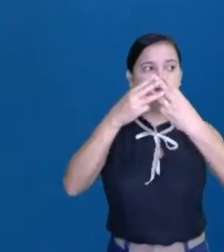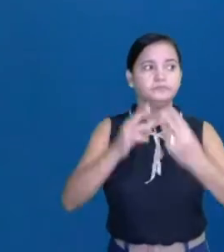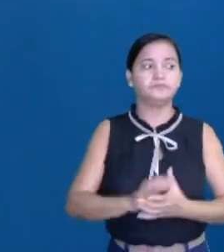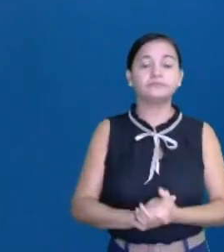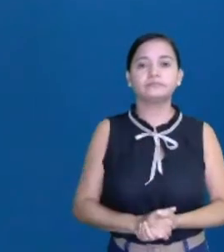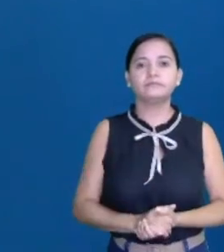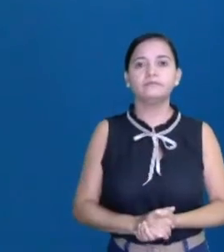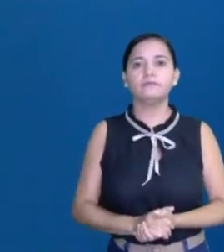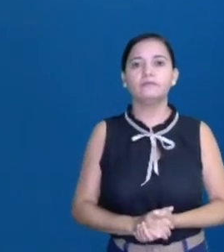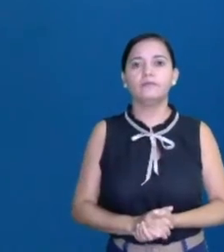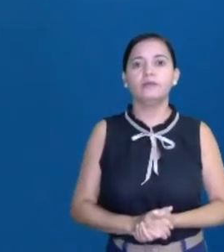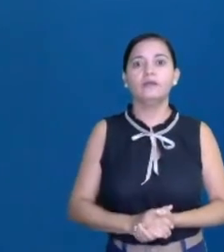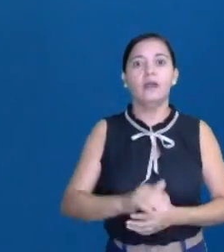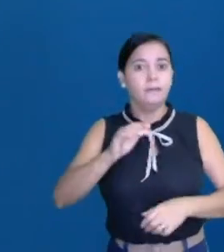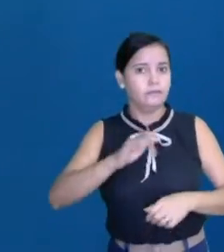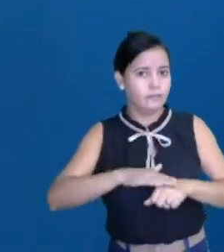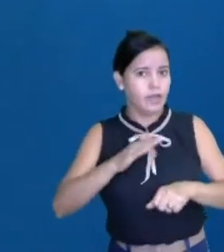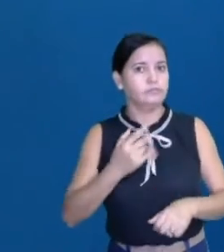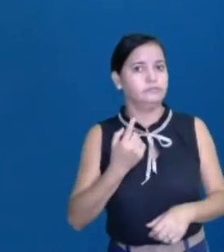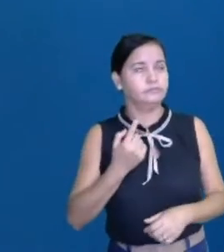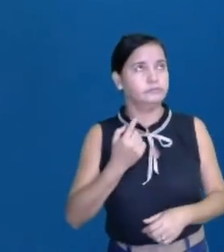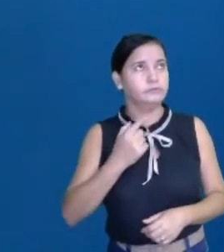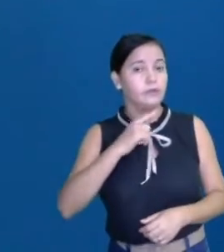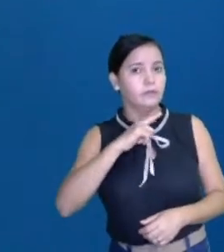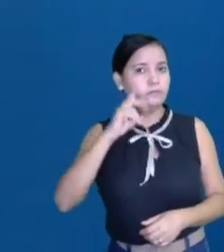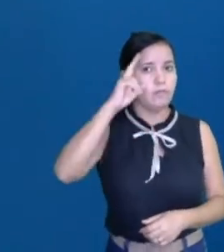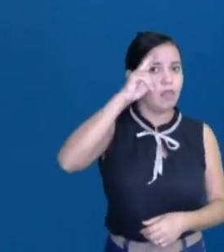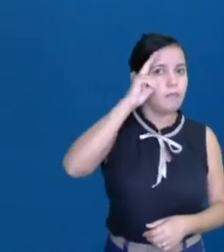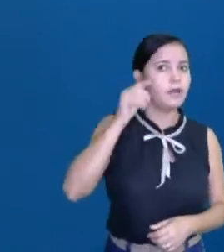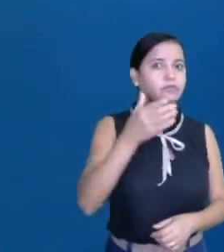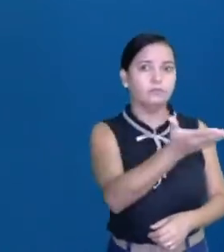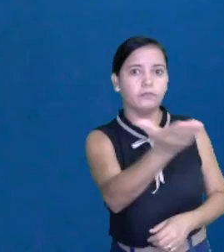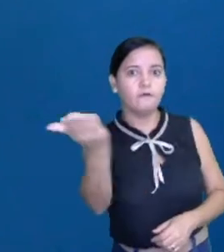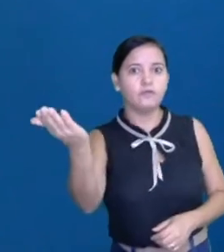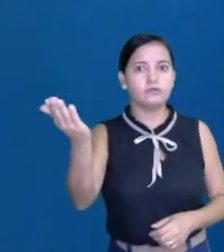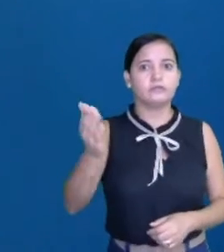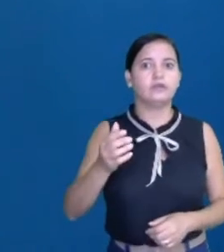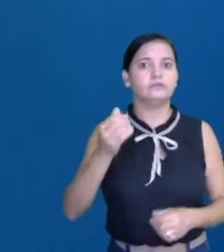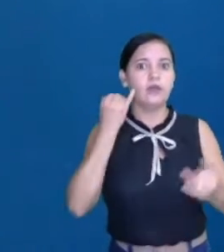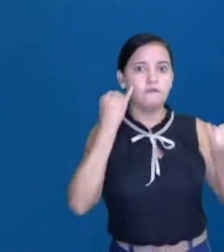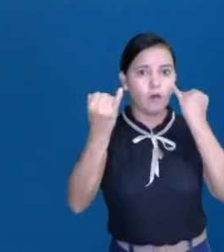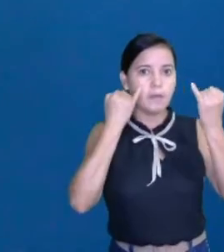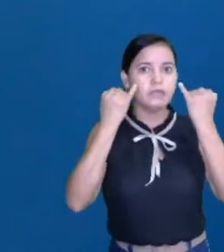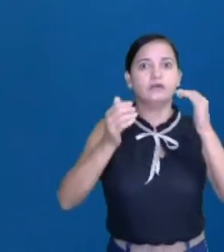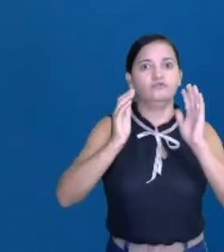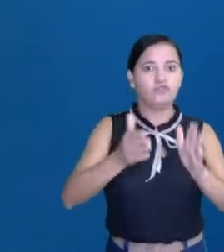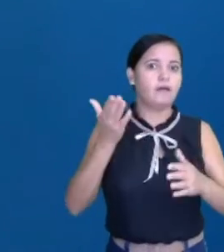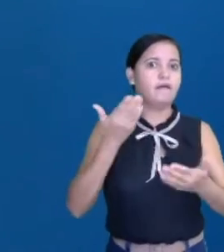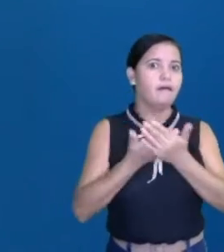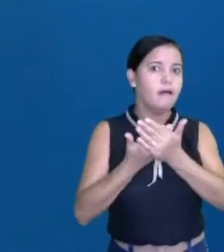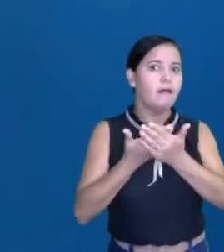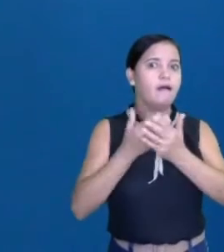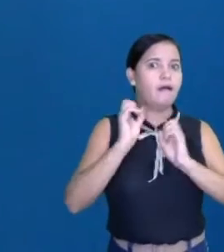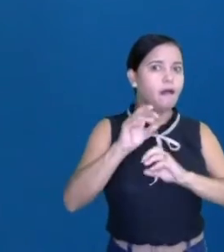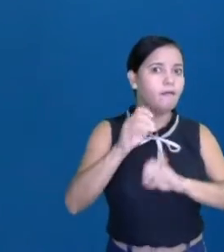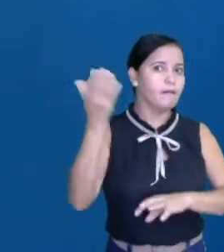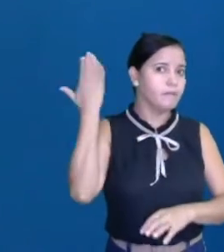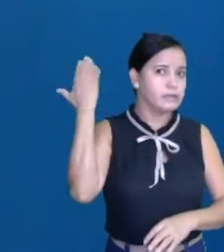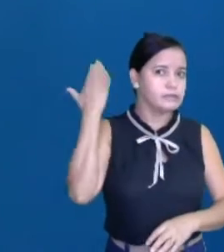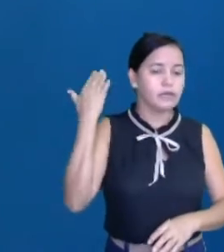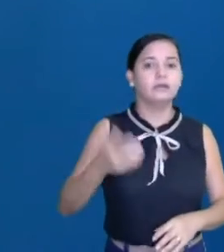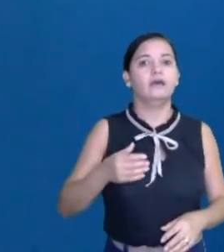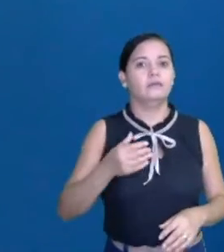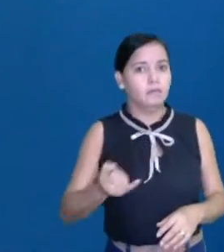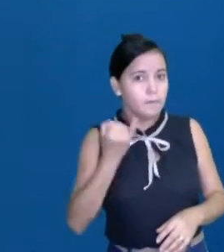E aí, mais uma vez, lembrando para vocês, essas informações a gente também já falou na nossa última aula, mas é sempre relevante, é